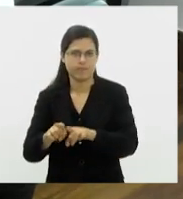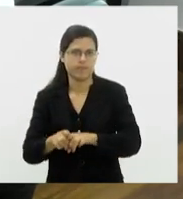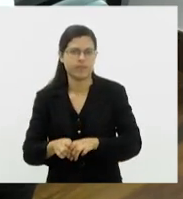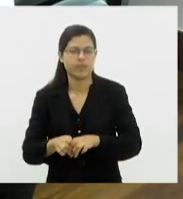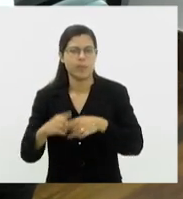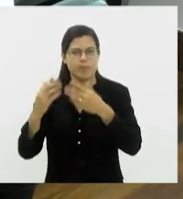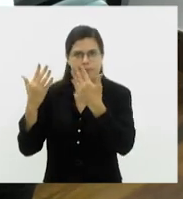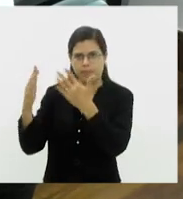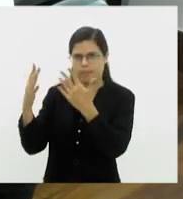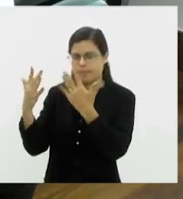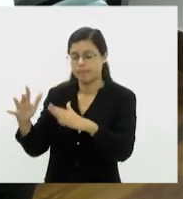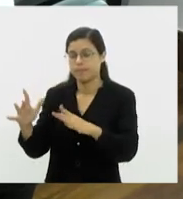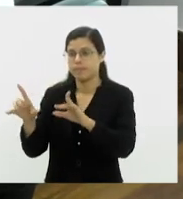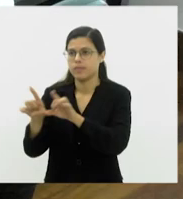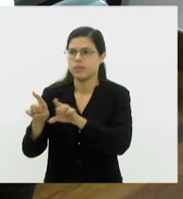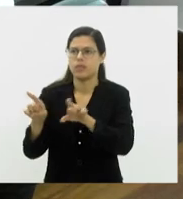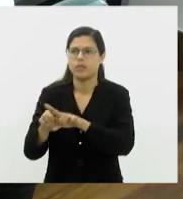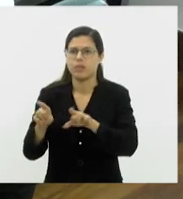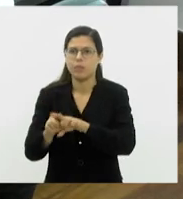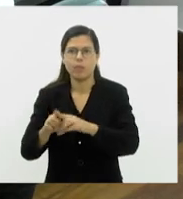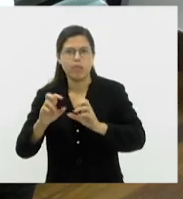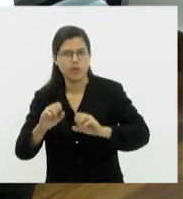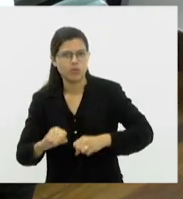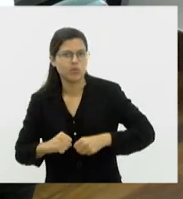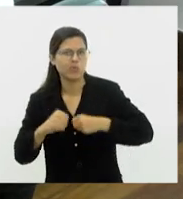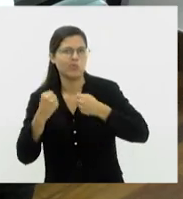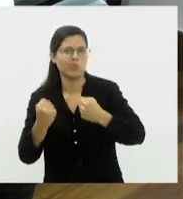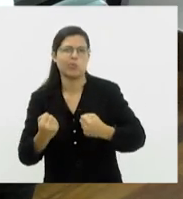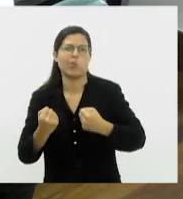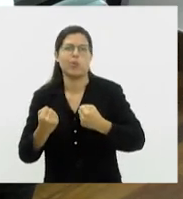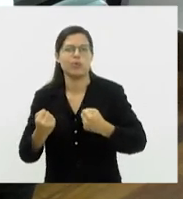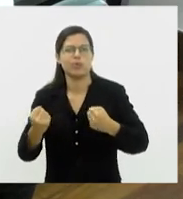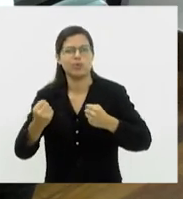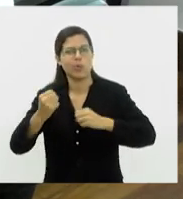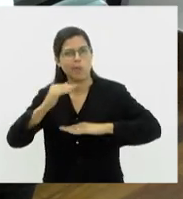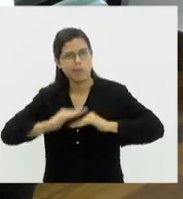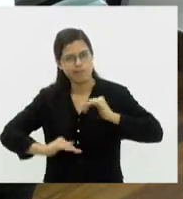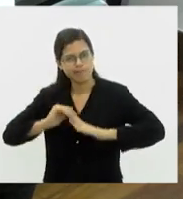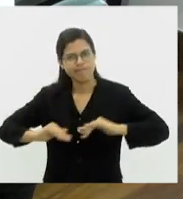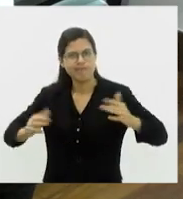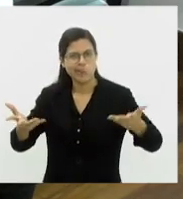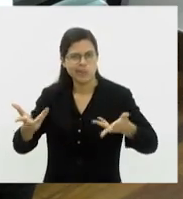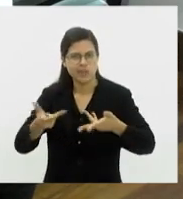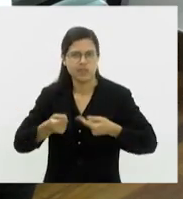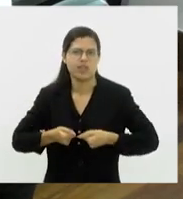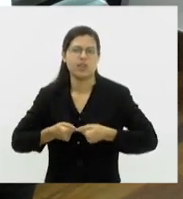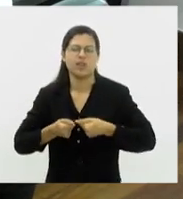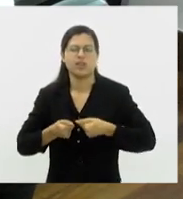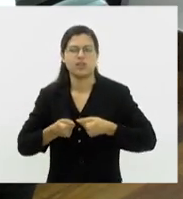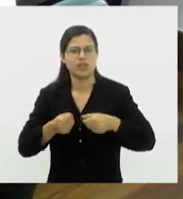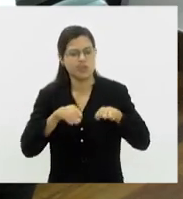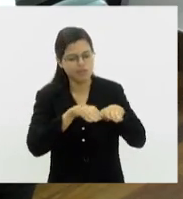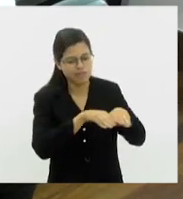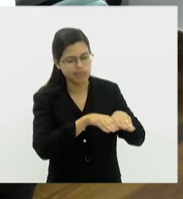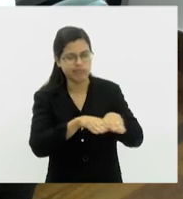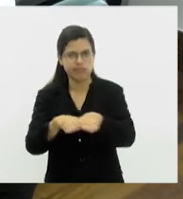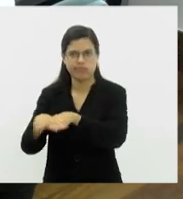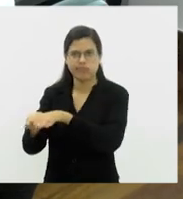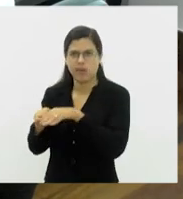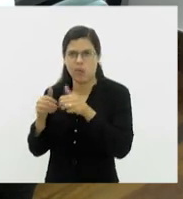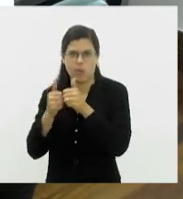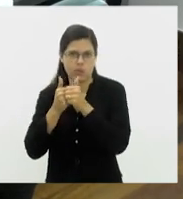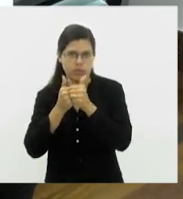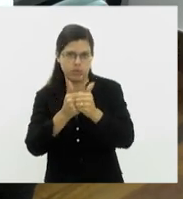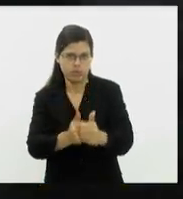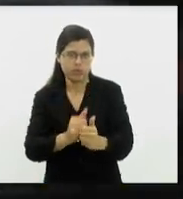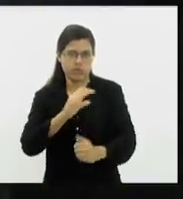parabenizá-la também pela sua presteza pela sua competência seu equilíbrio na condução dessa CPI ao